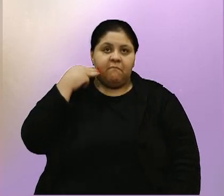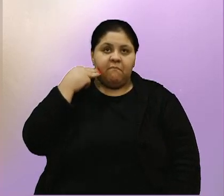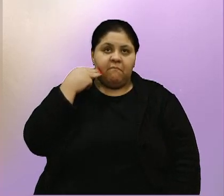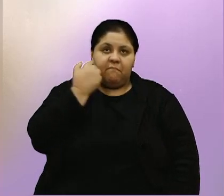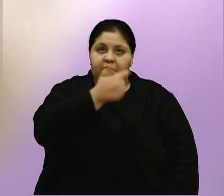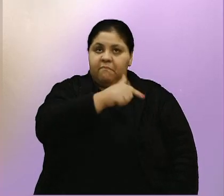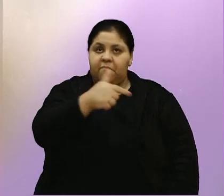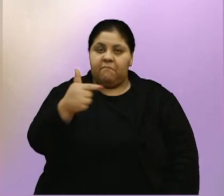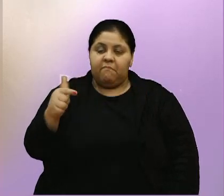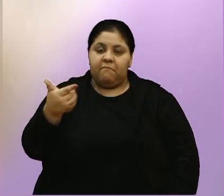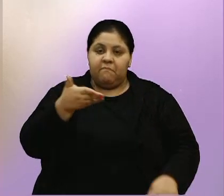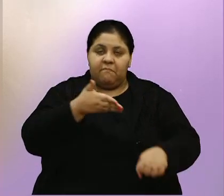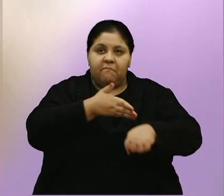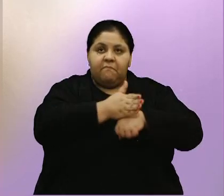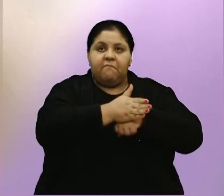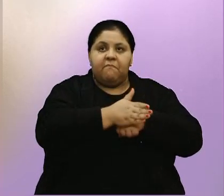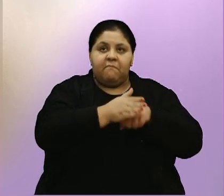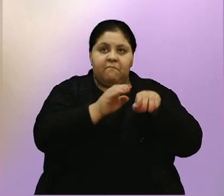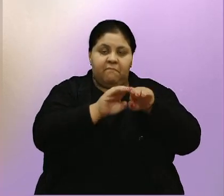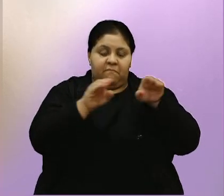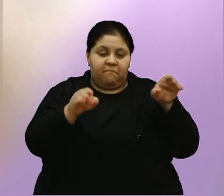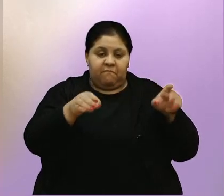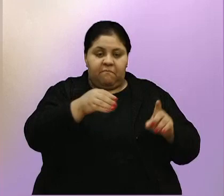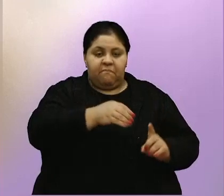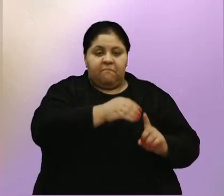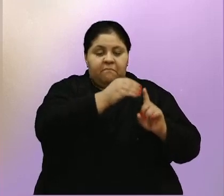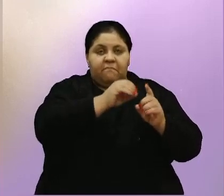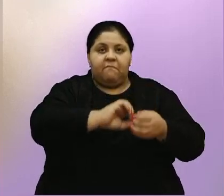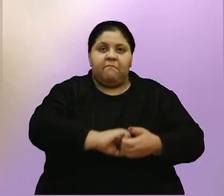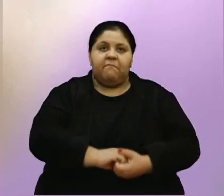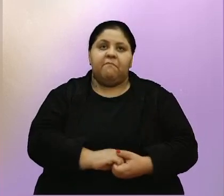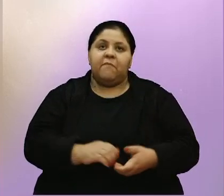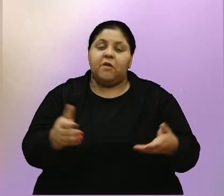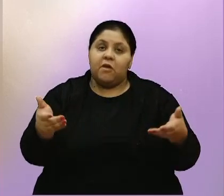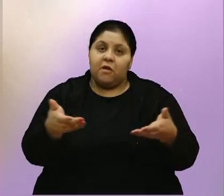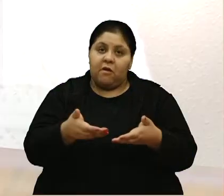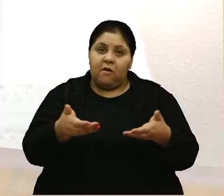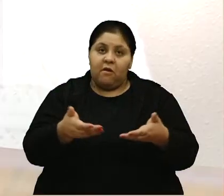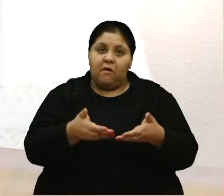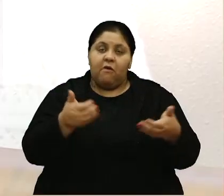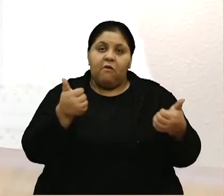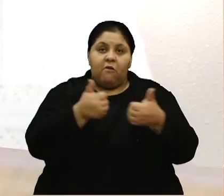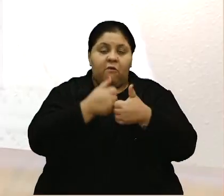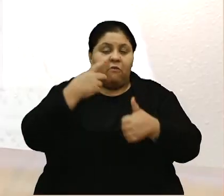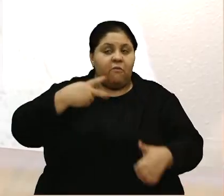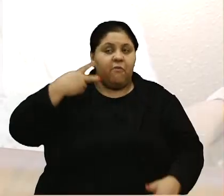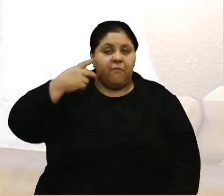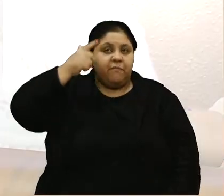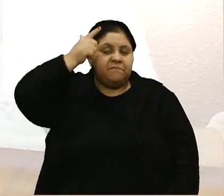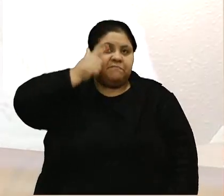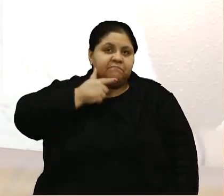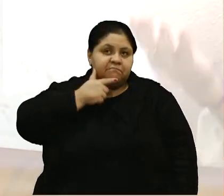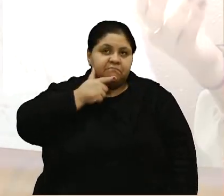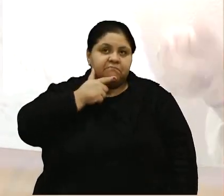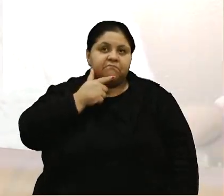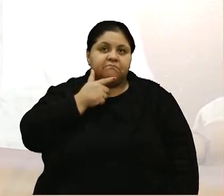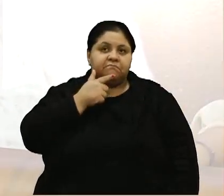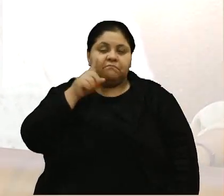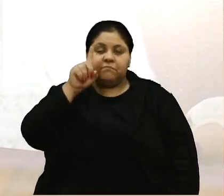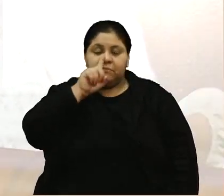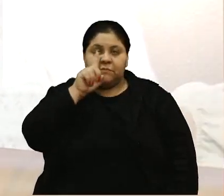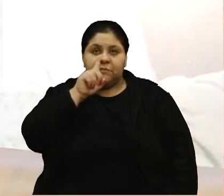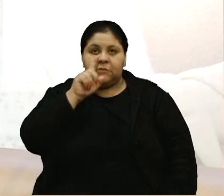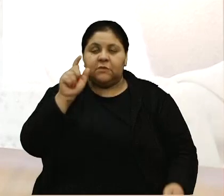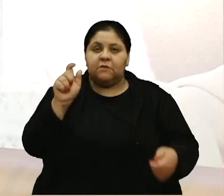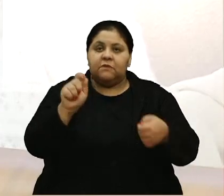os demais membros, né, componentes da nossa mesa diretora. Agora, então, aqui ao lado do vereador Lucas Carenhato, da mãe Cecília, a gente